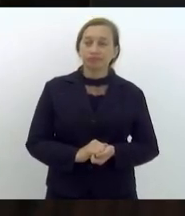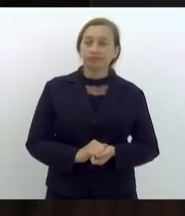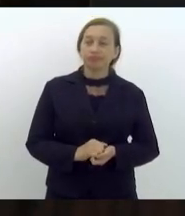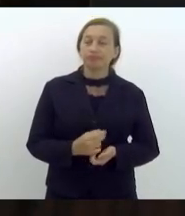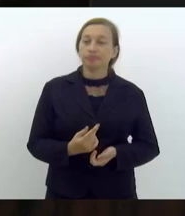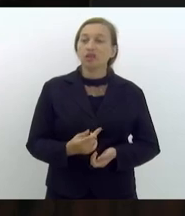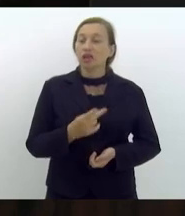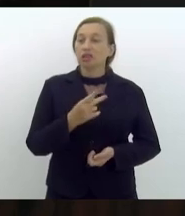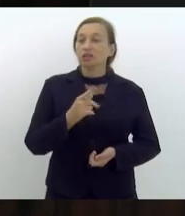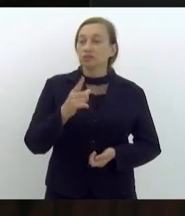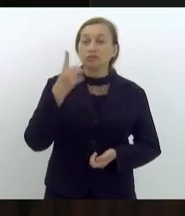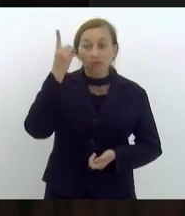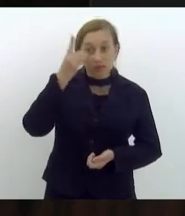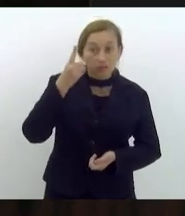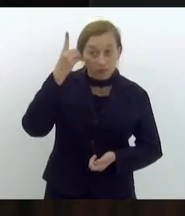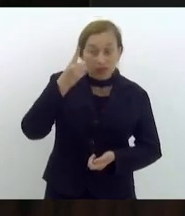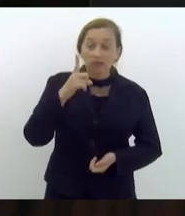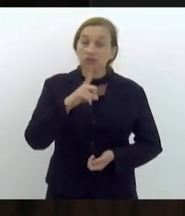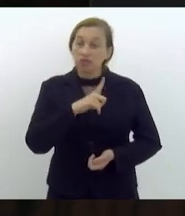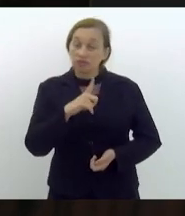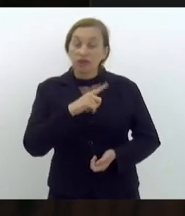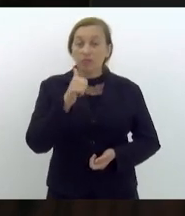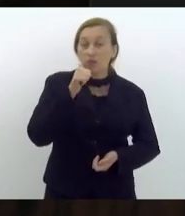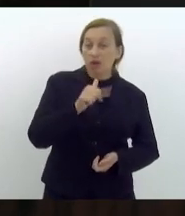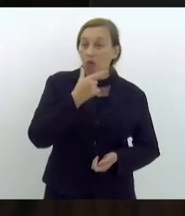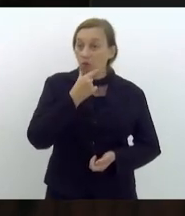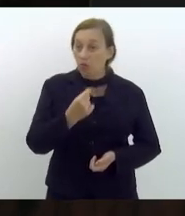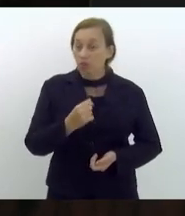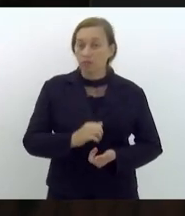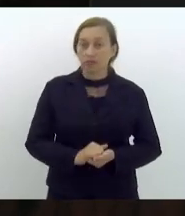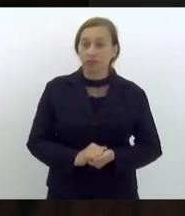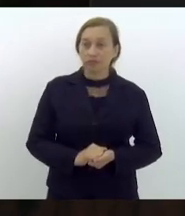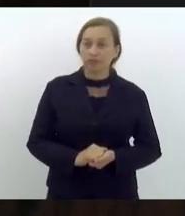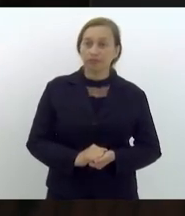Deputado ou deputada né tiver